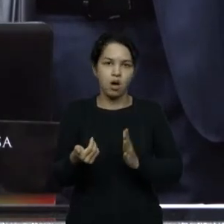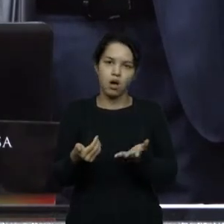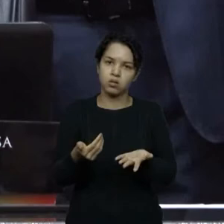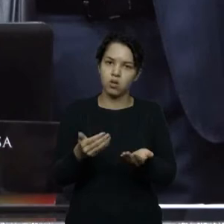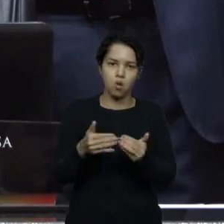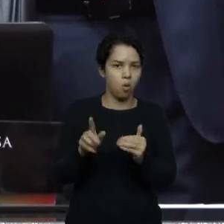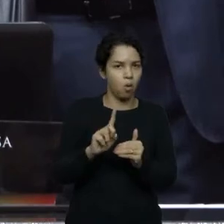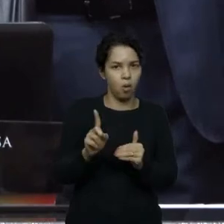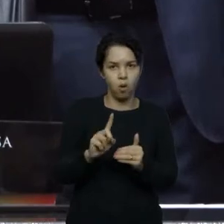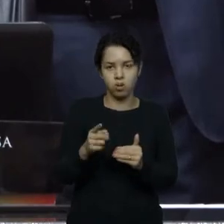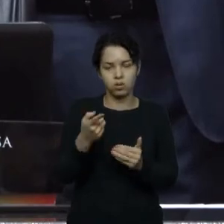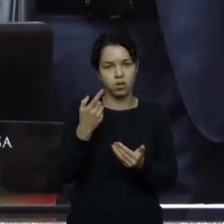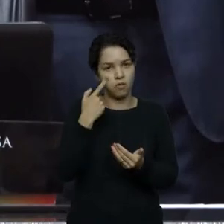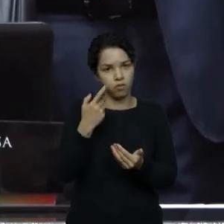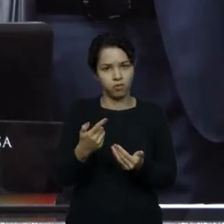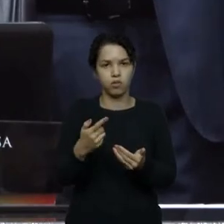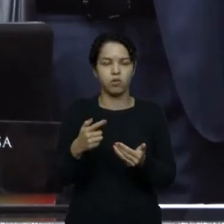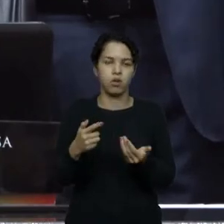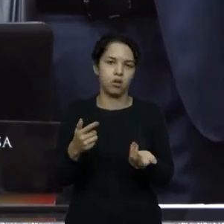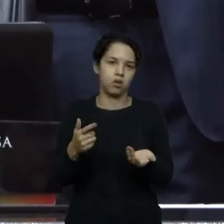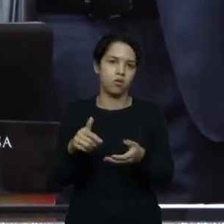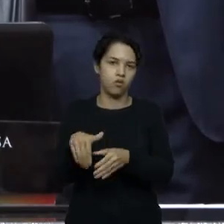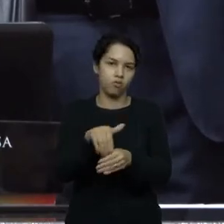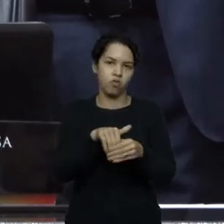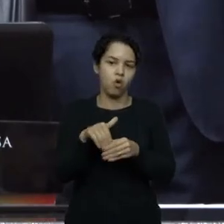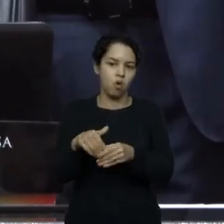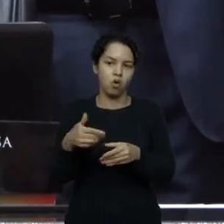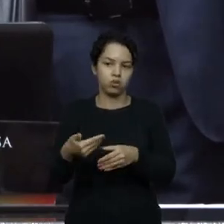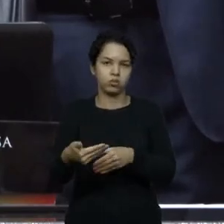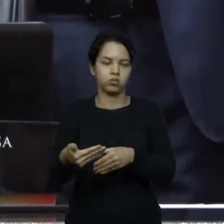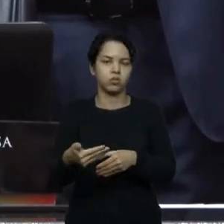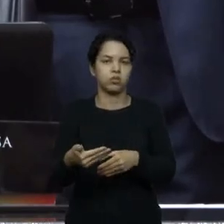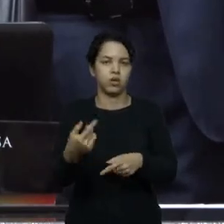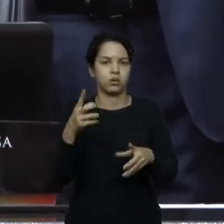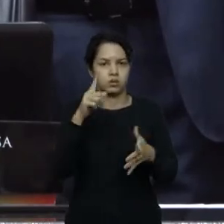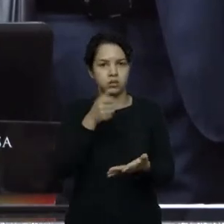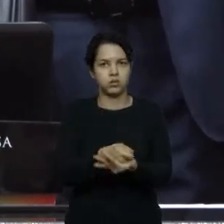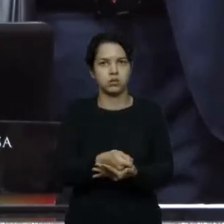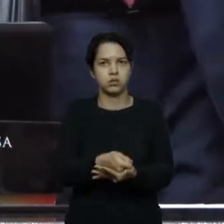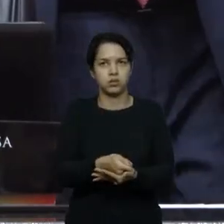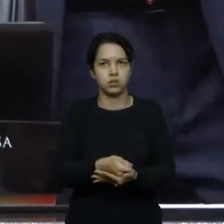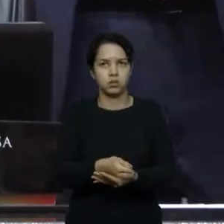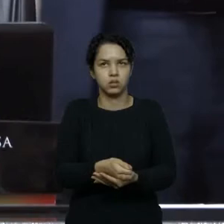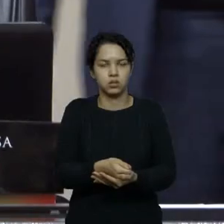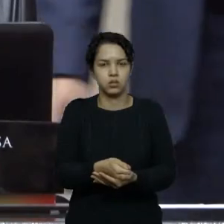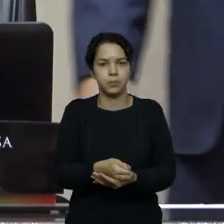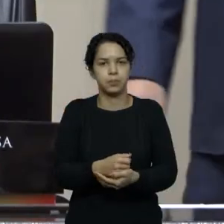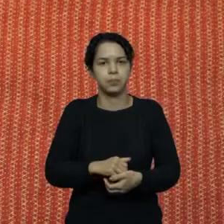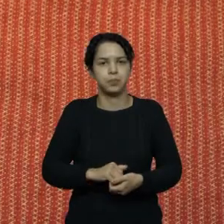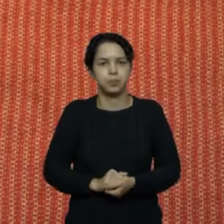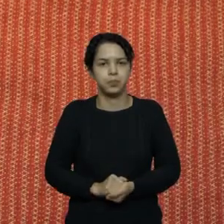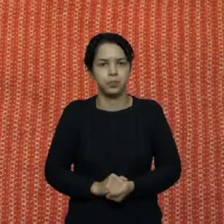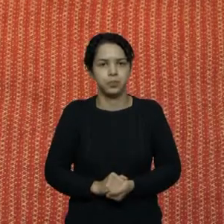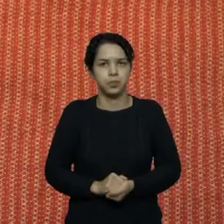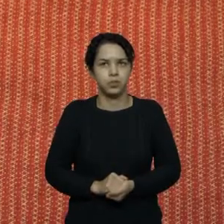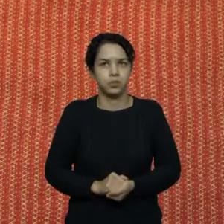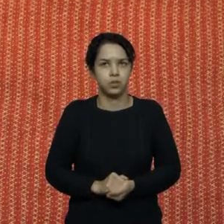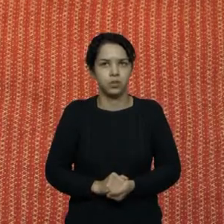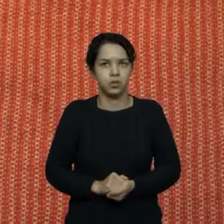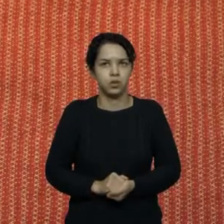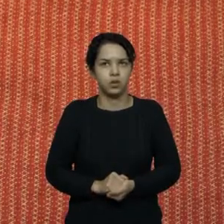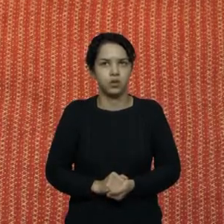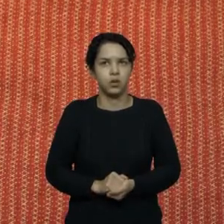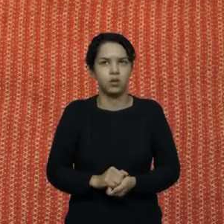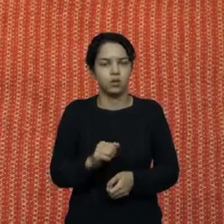não concordo voto vai ser soberano e o plenário vai fazer essa decisão até Esperei a